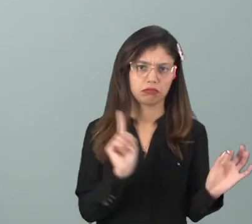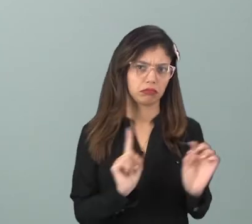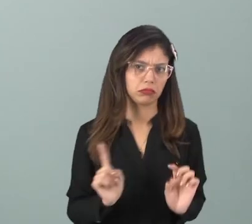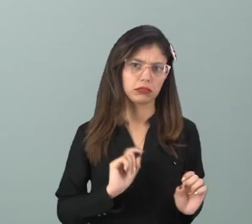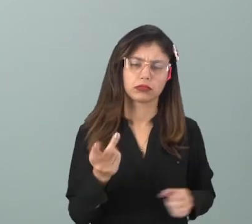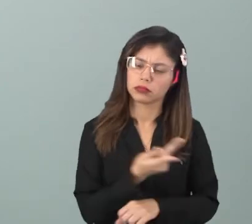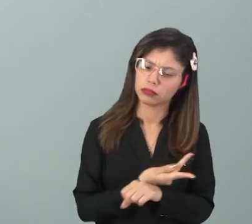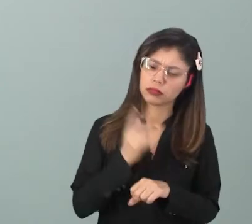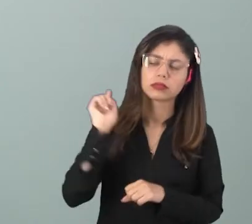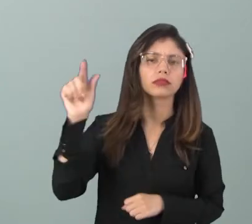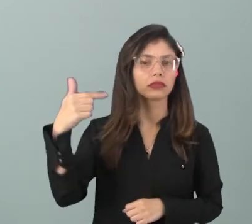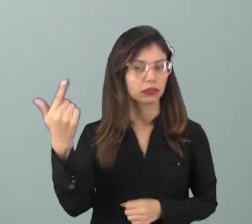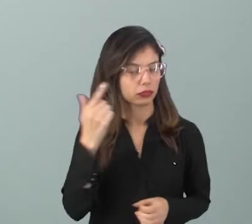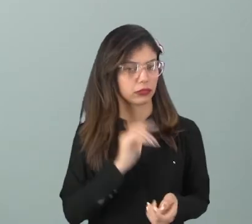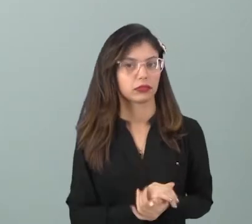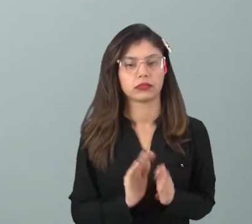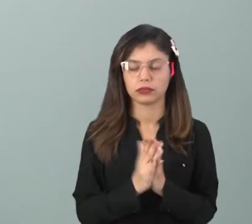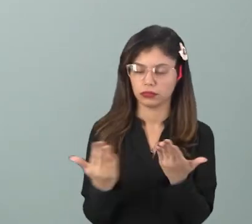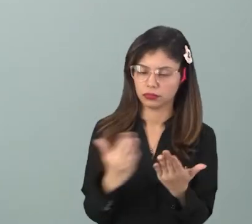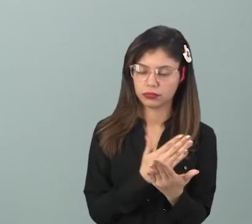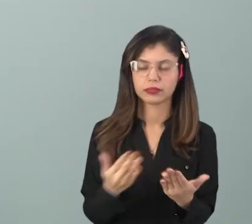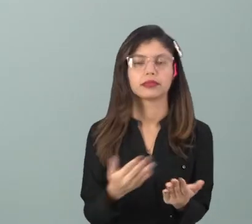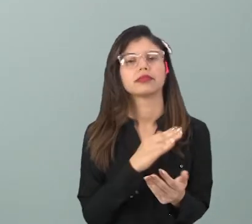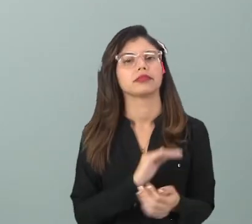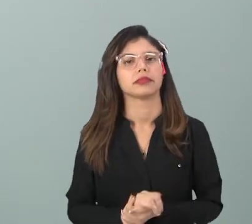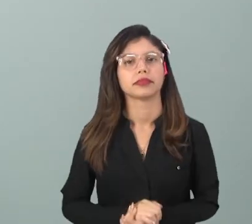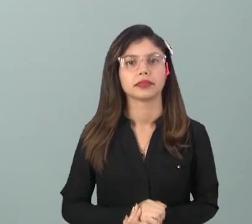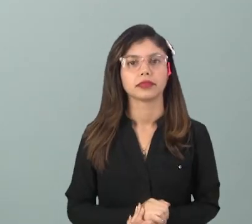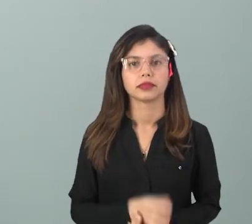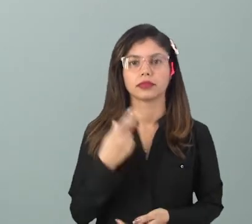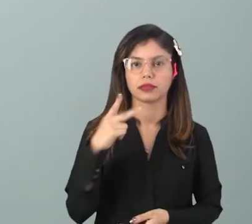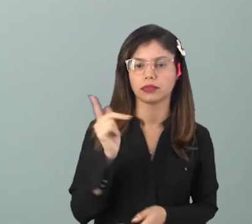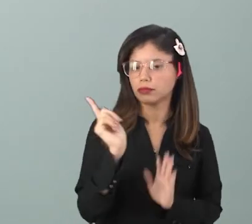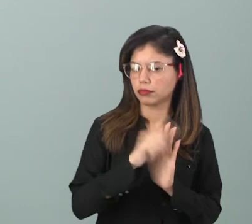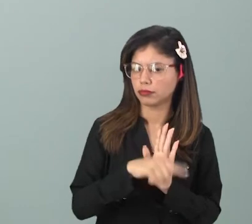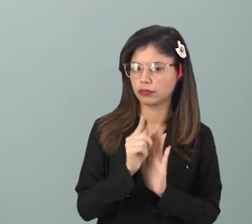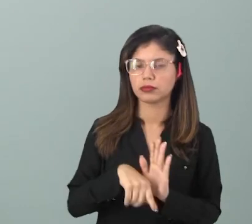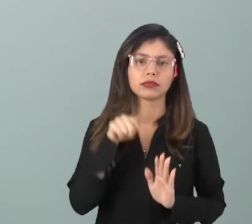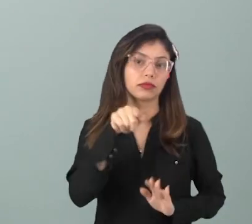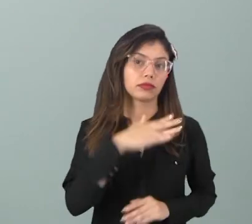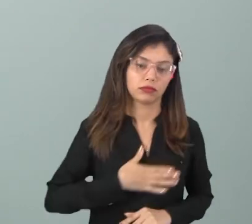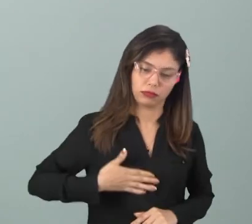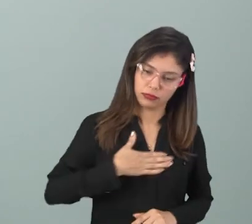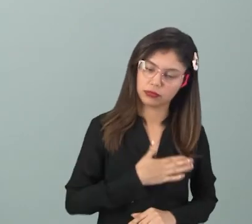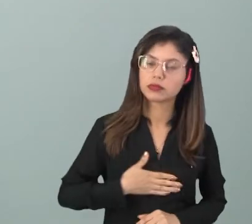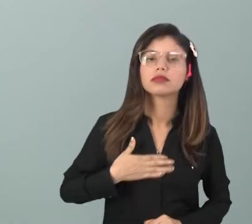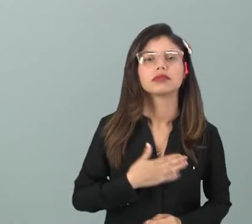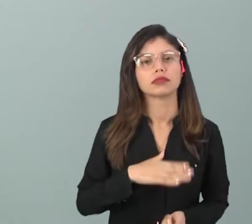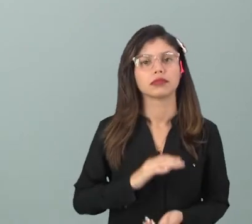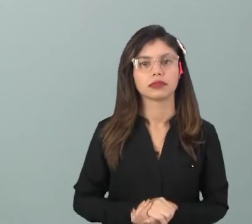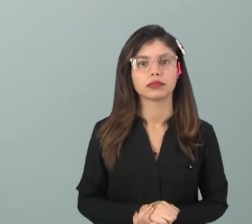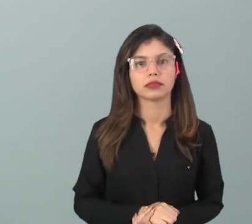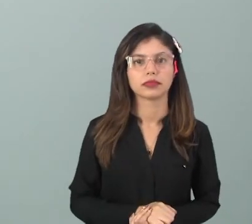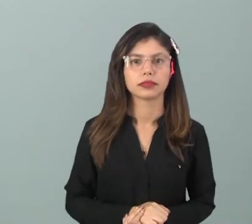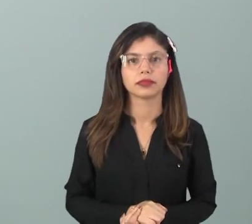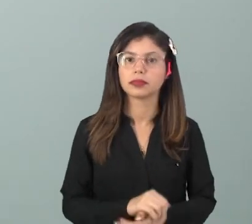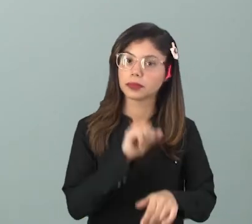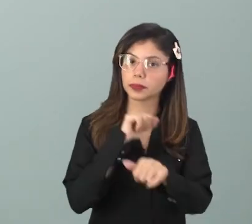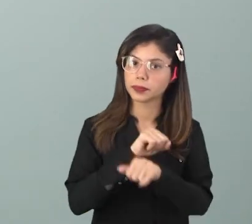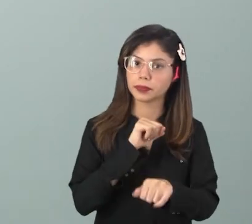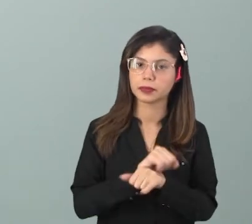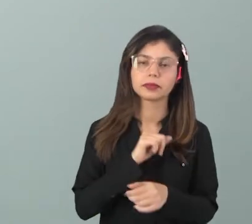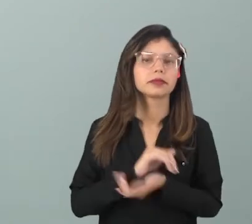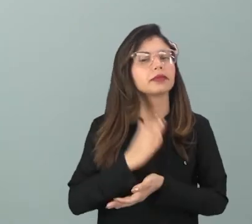Produções procure saber de outros outros livros que do seu gênero que você goste que você acidente eu